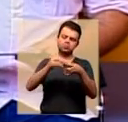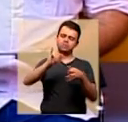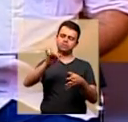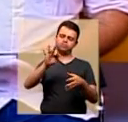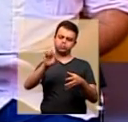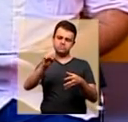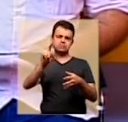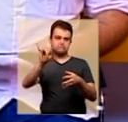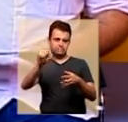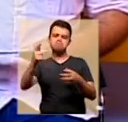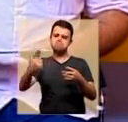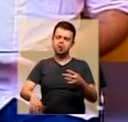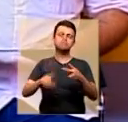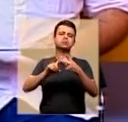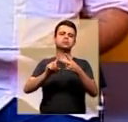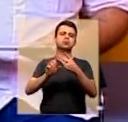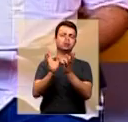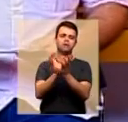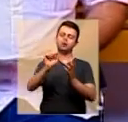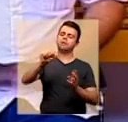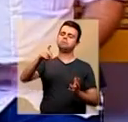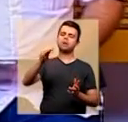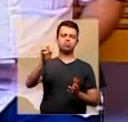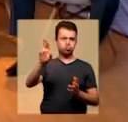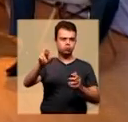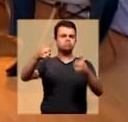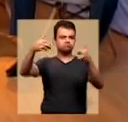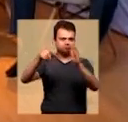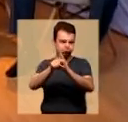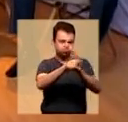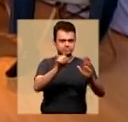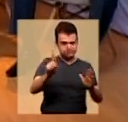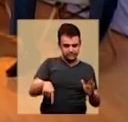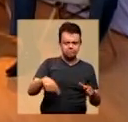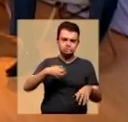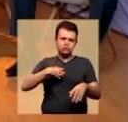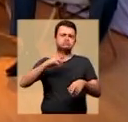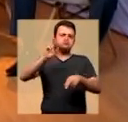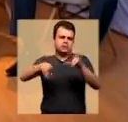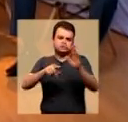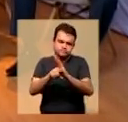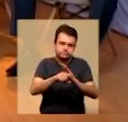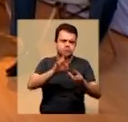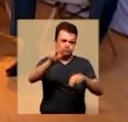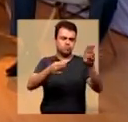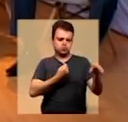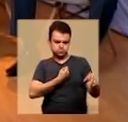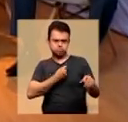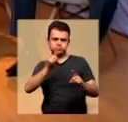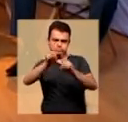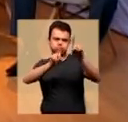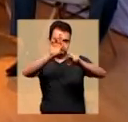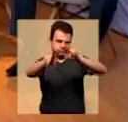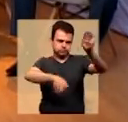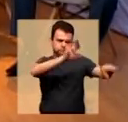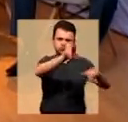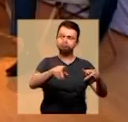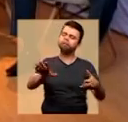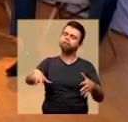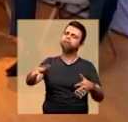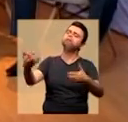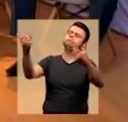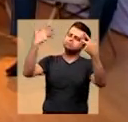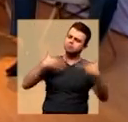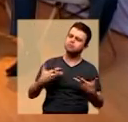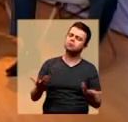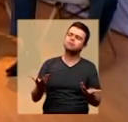banco estadual, mas a Patru também faz esse acompanhamento, né, Márcia? A metodologia é um pouco diferente, Sim. os números são diferentes por conta disso. Eu queria que